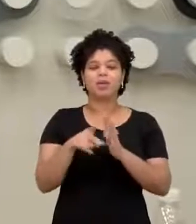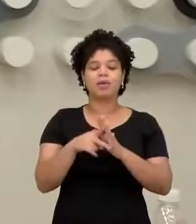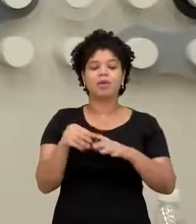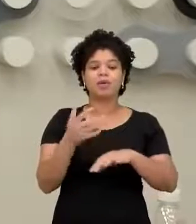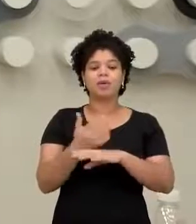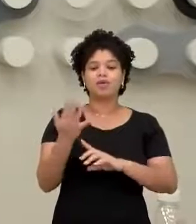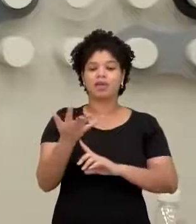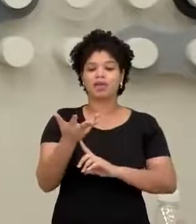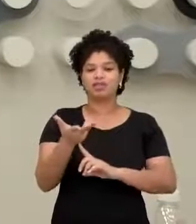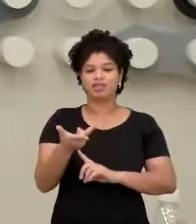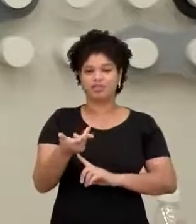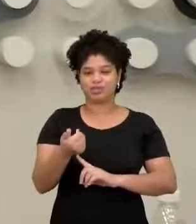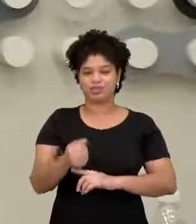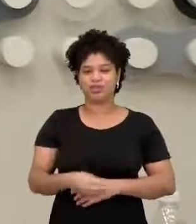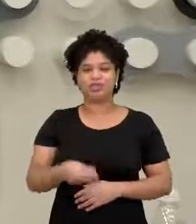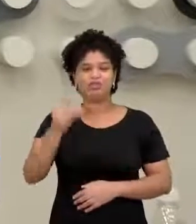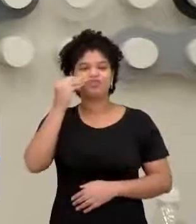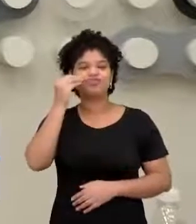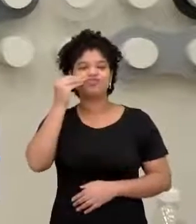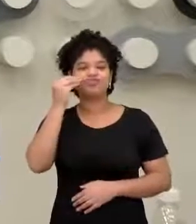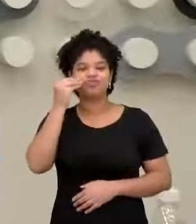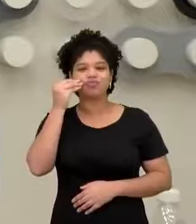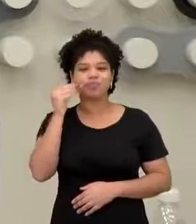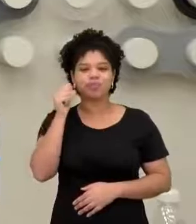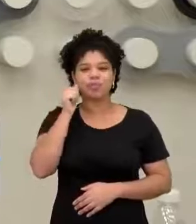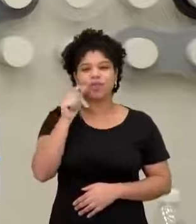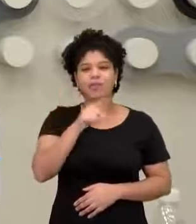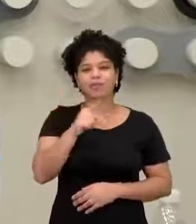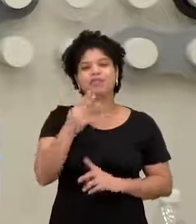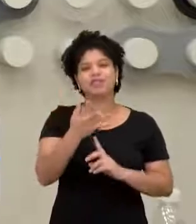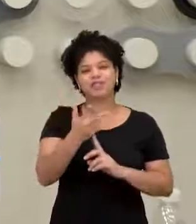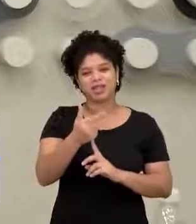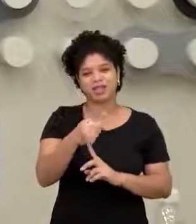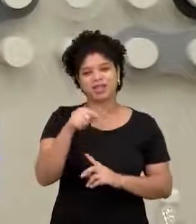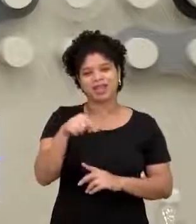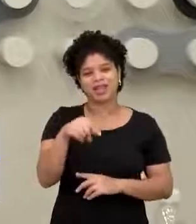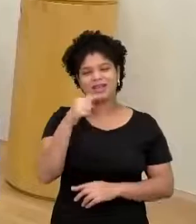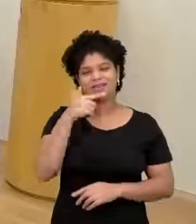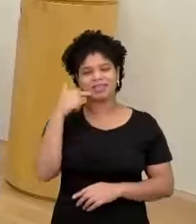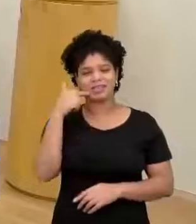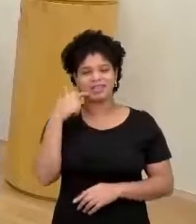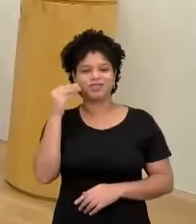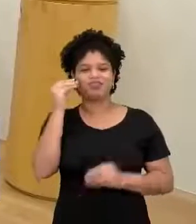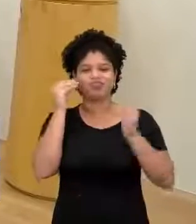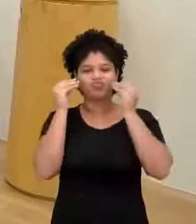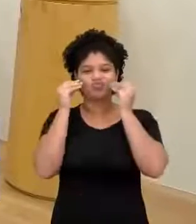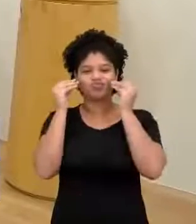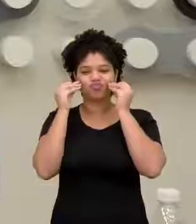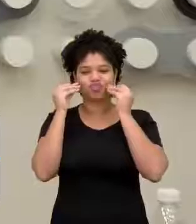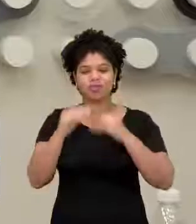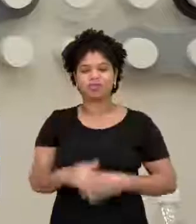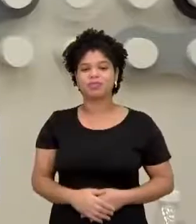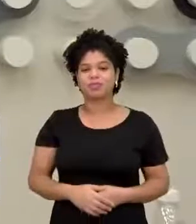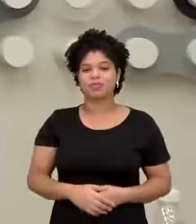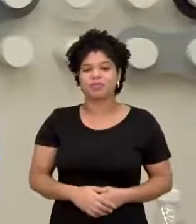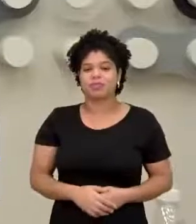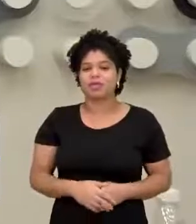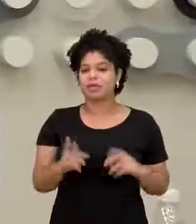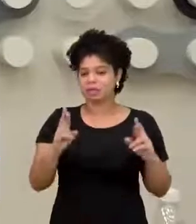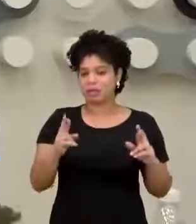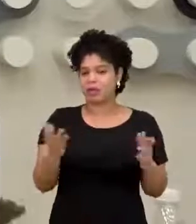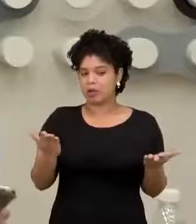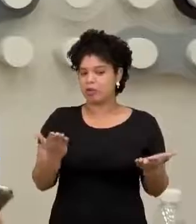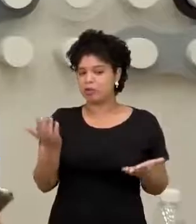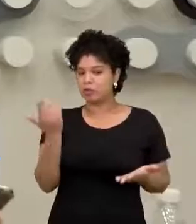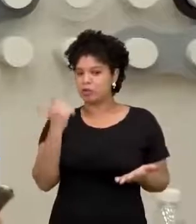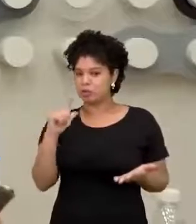vocês. Começo mandando um beijão para Fê, professora de artes. Ei, professora Fernanda. Beijo para você. Esperamos estar à altura, né, meu